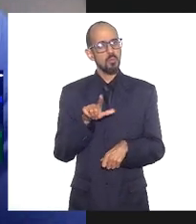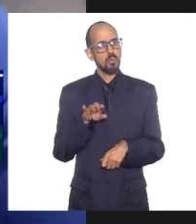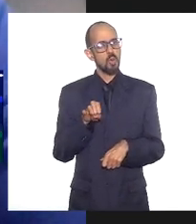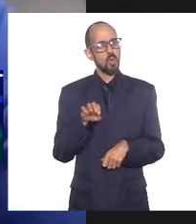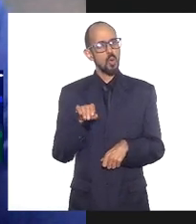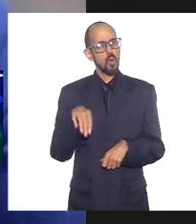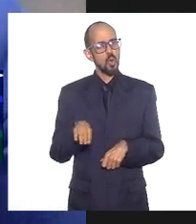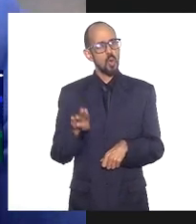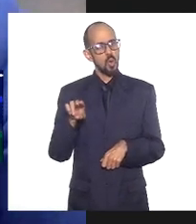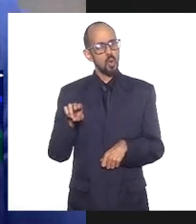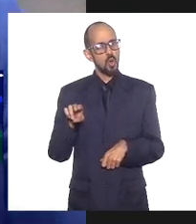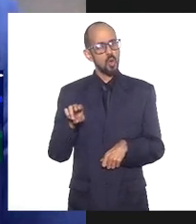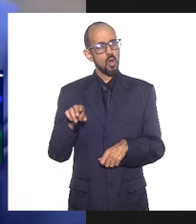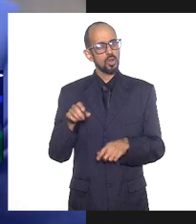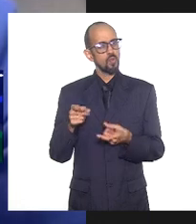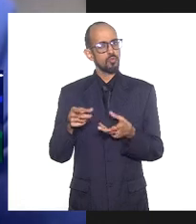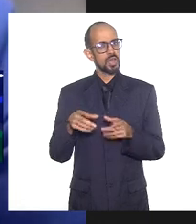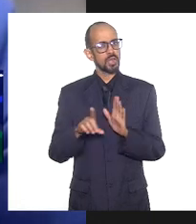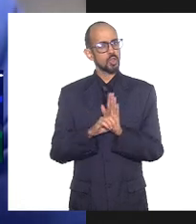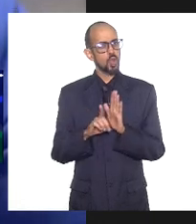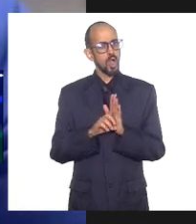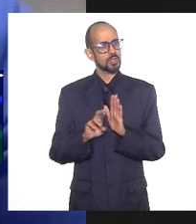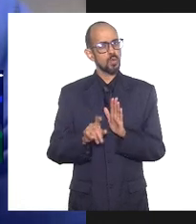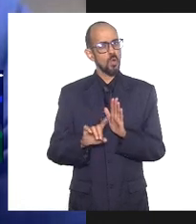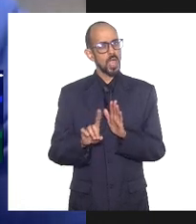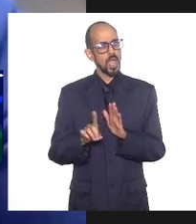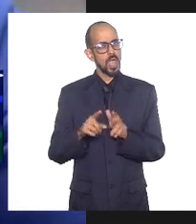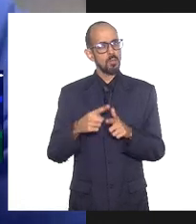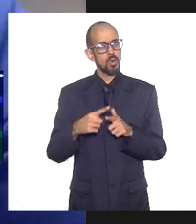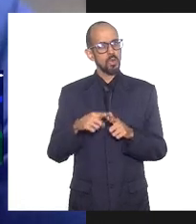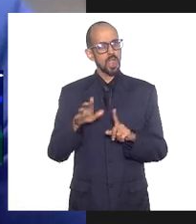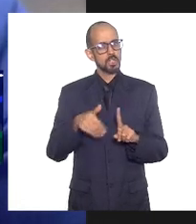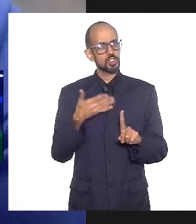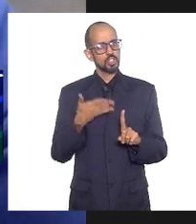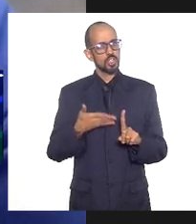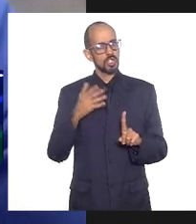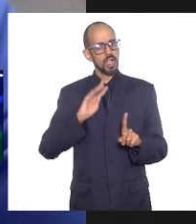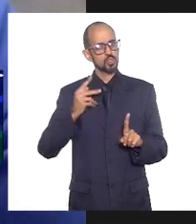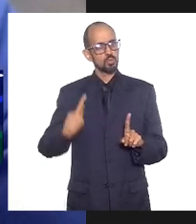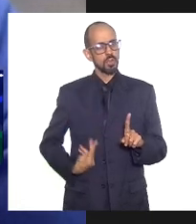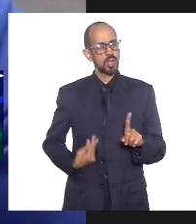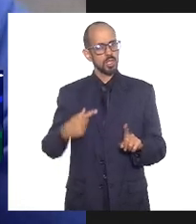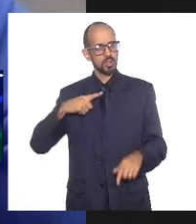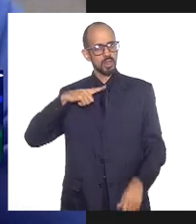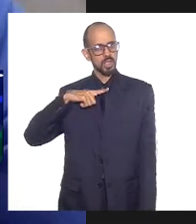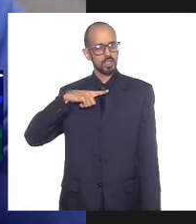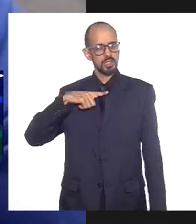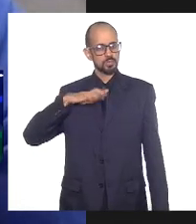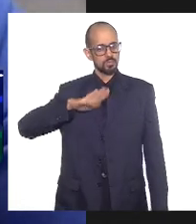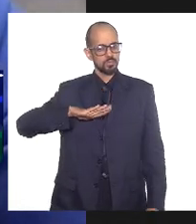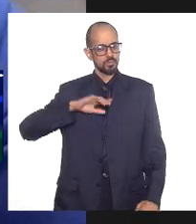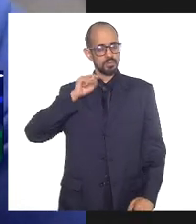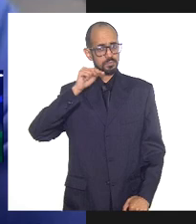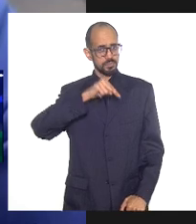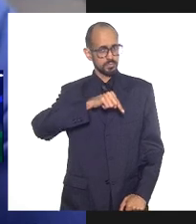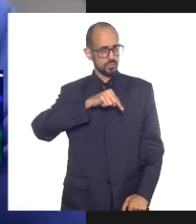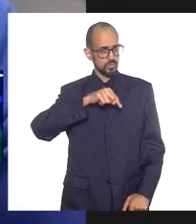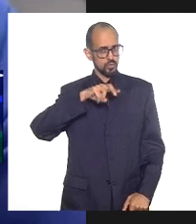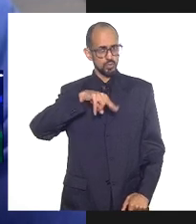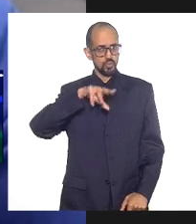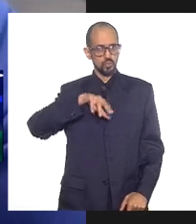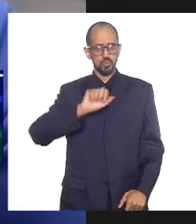drogas. É porque no bairro Leblon a dignidade humana está colocada. E ali jamais